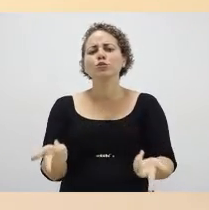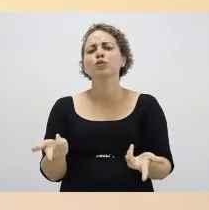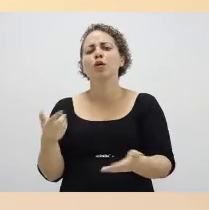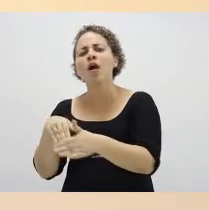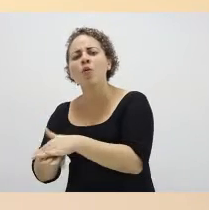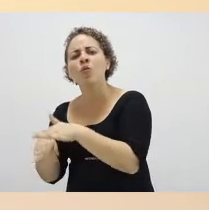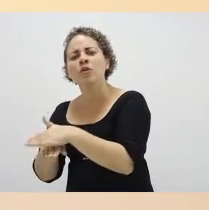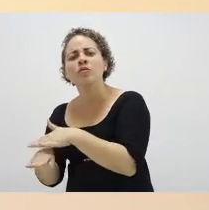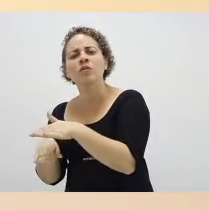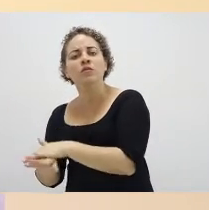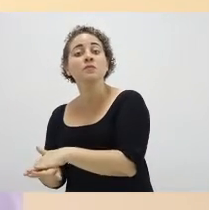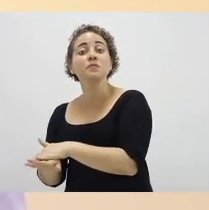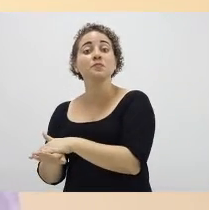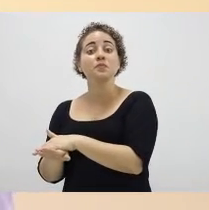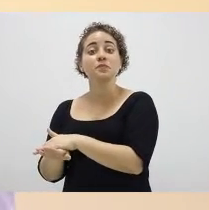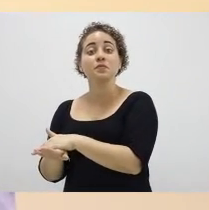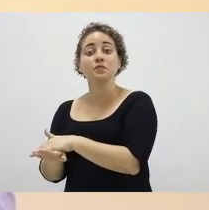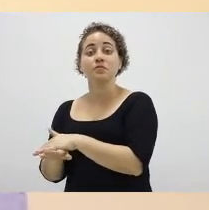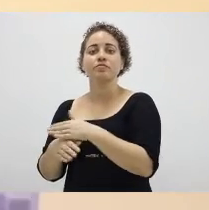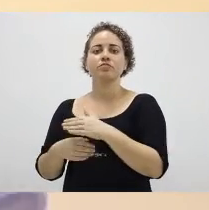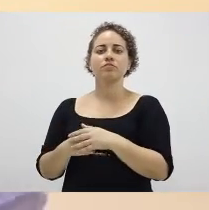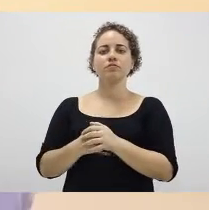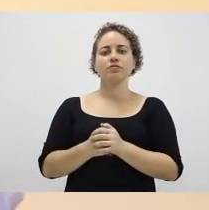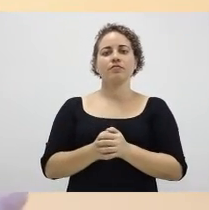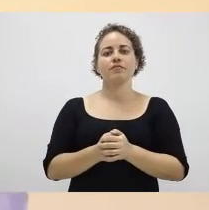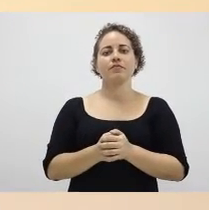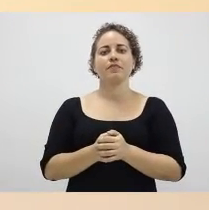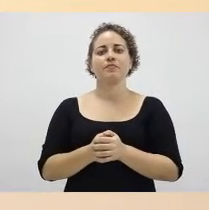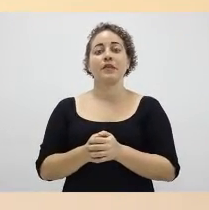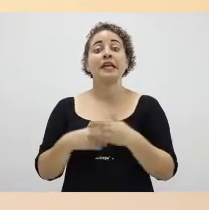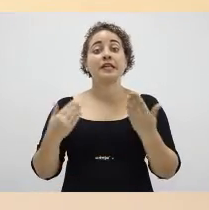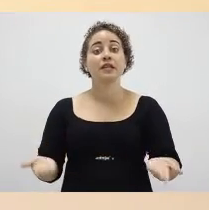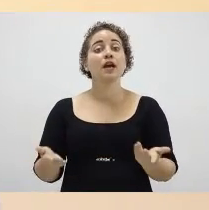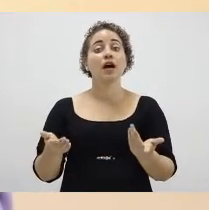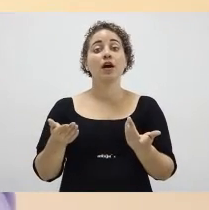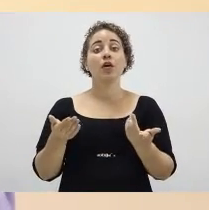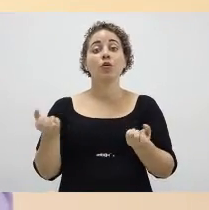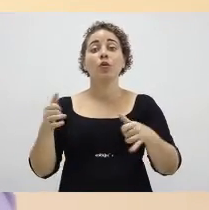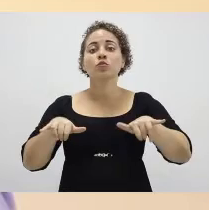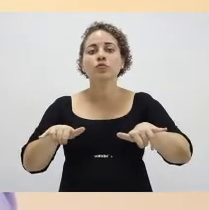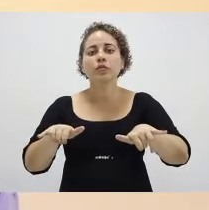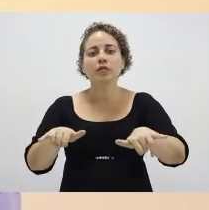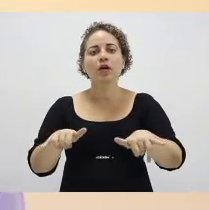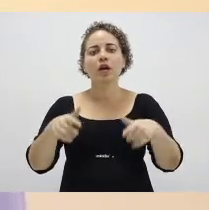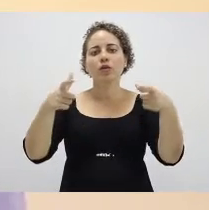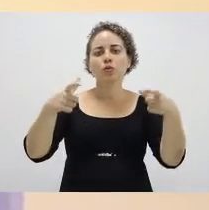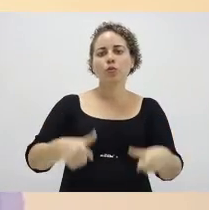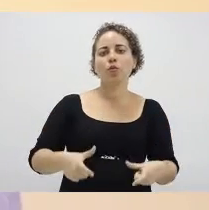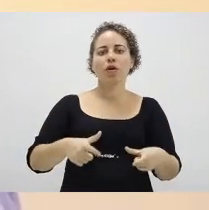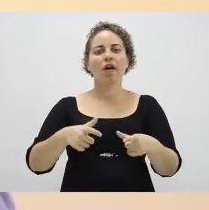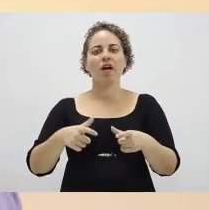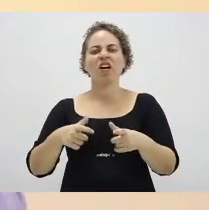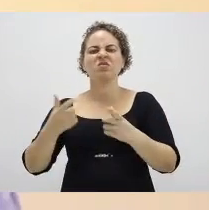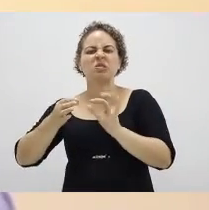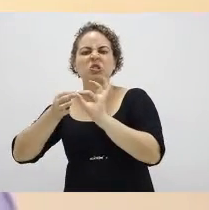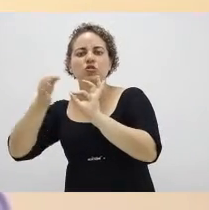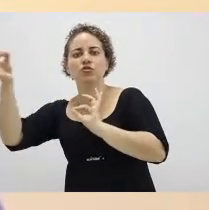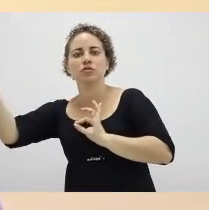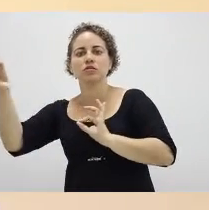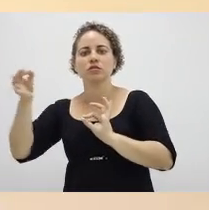estoque? Se esse supermercado, vamos supor, que ele fica localizado num lugar ou num estado mais distante